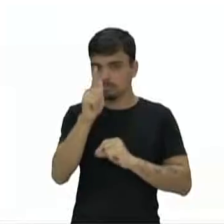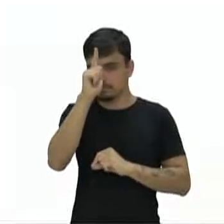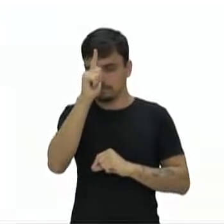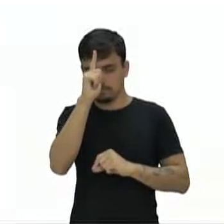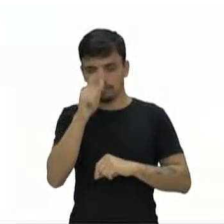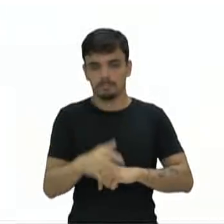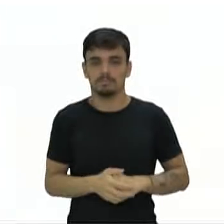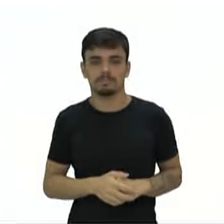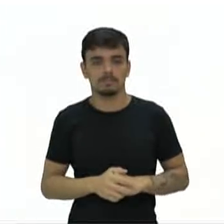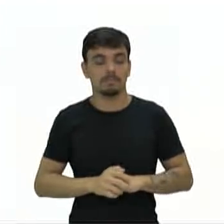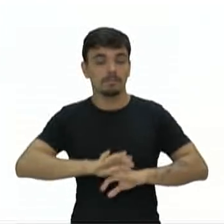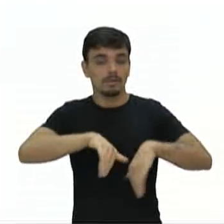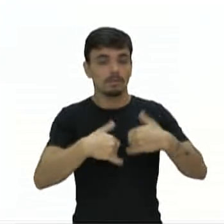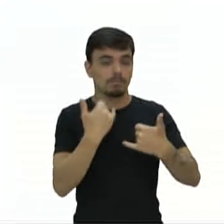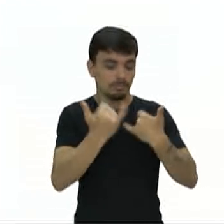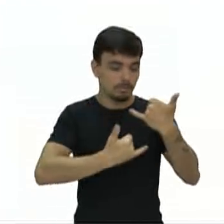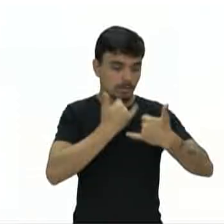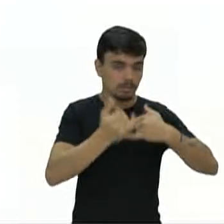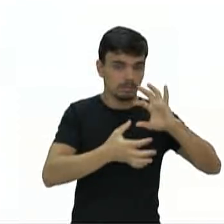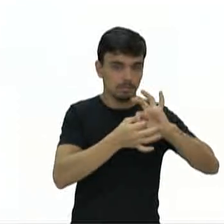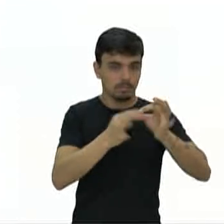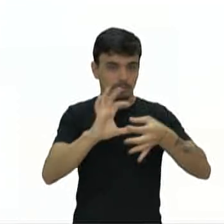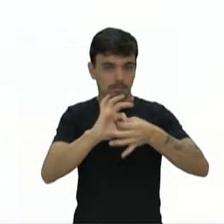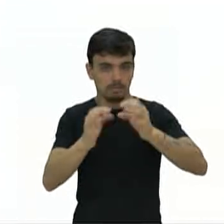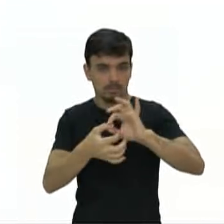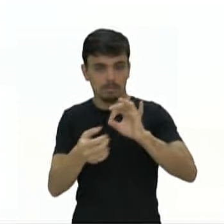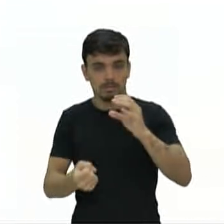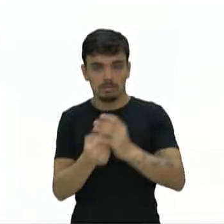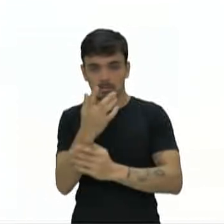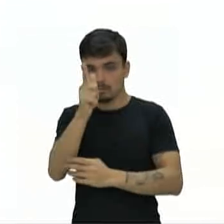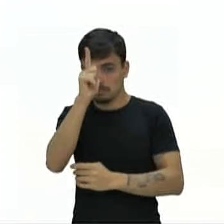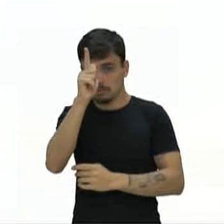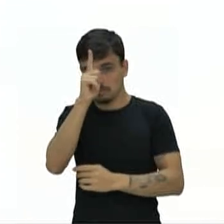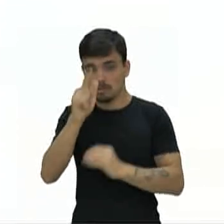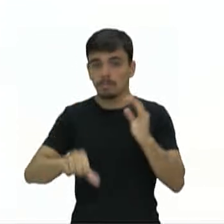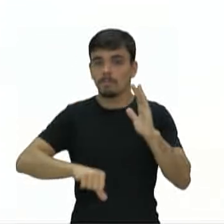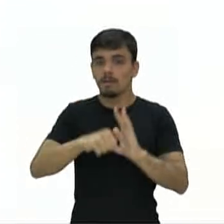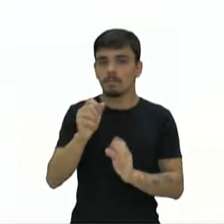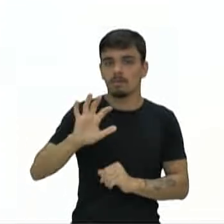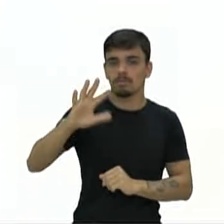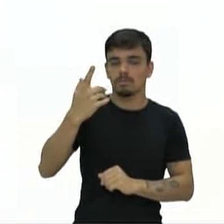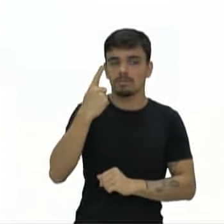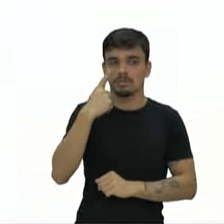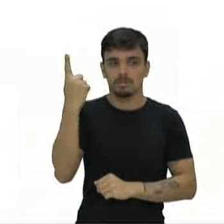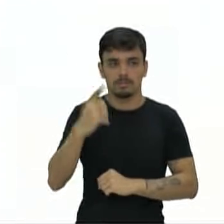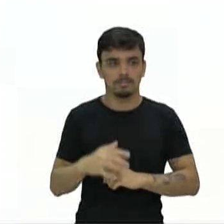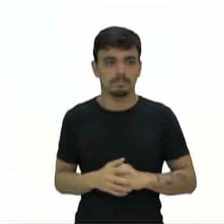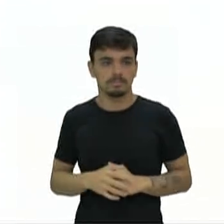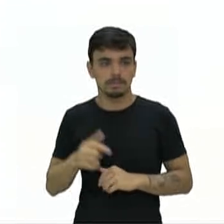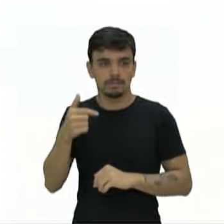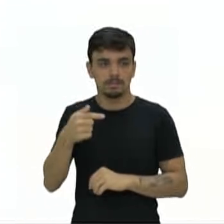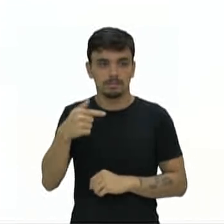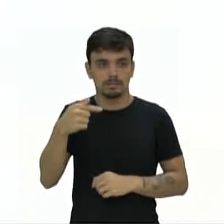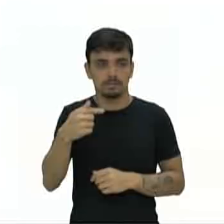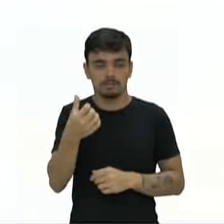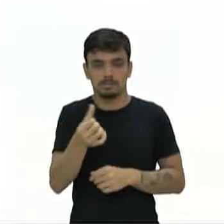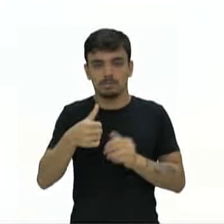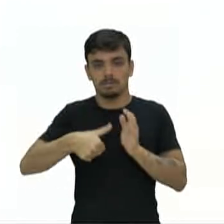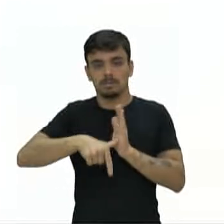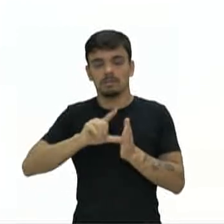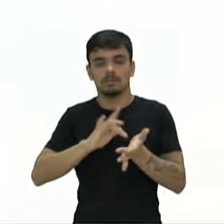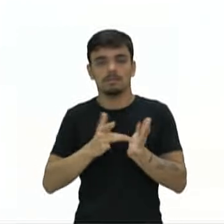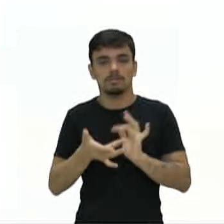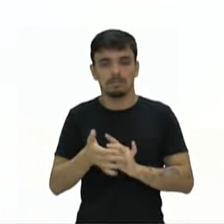Jogos Olímpicos, né, uma criação dos gregos, o primeiro deles aconteceu em 776 a.C. Olha, é o seguinte, o professor